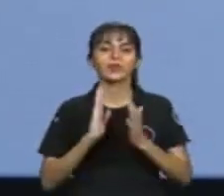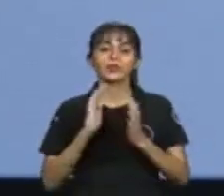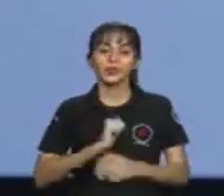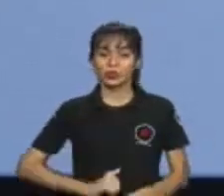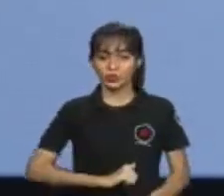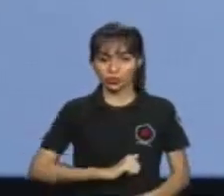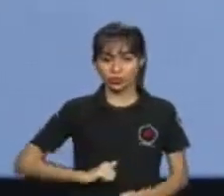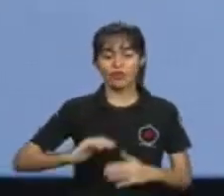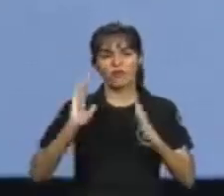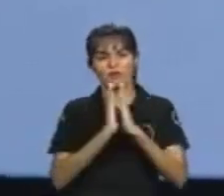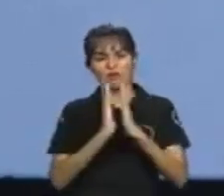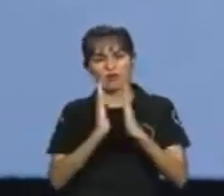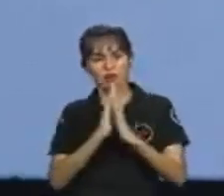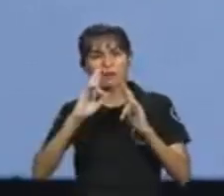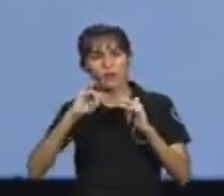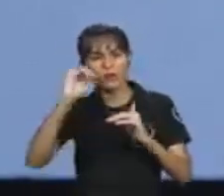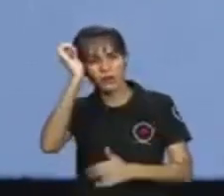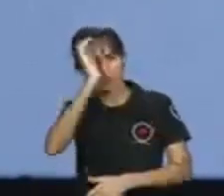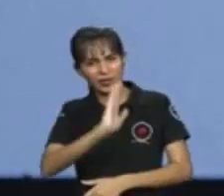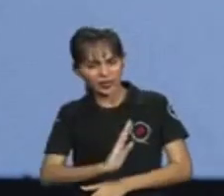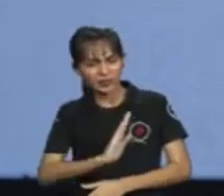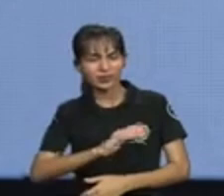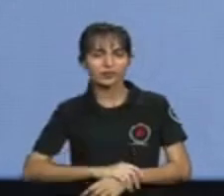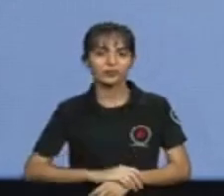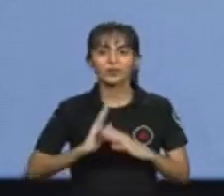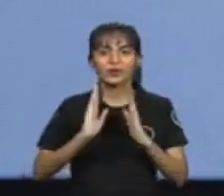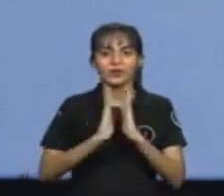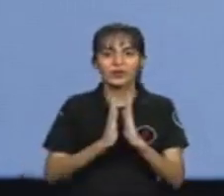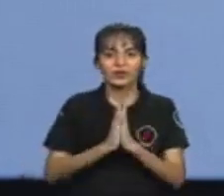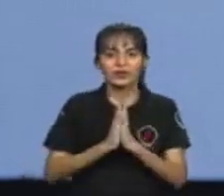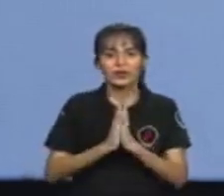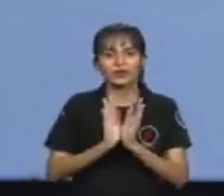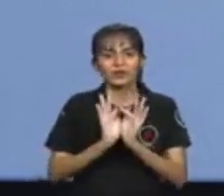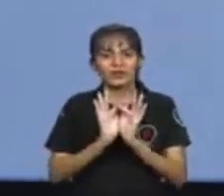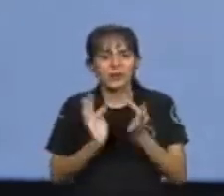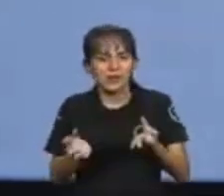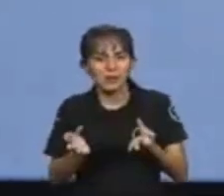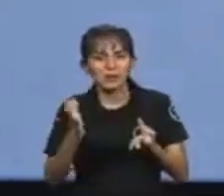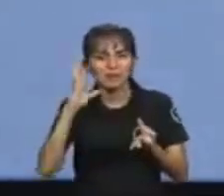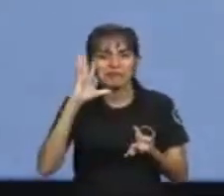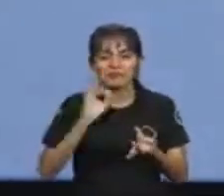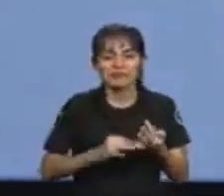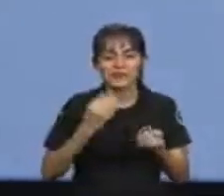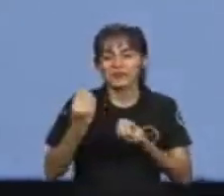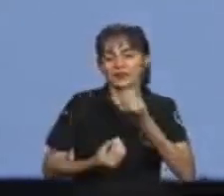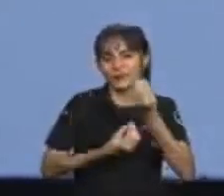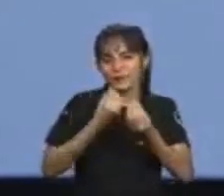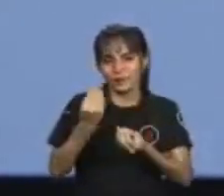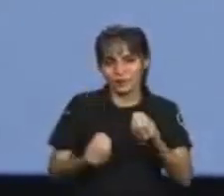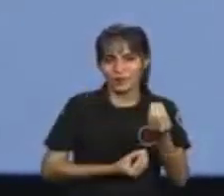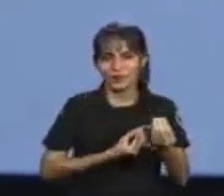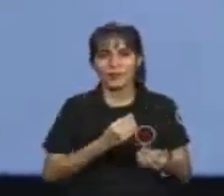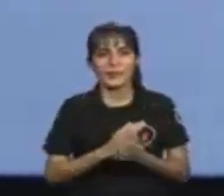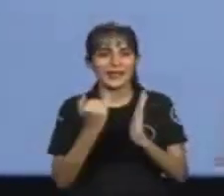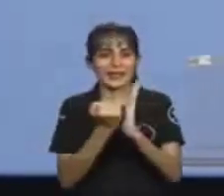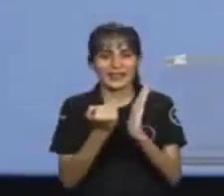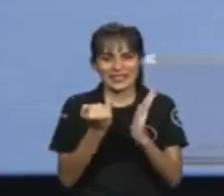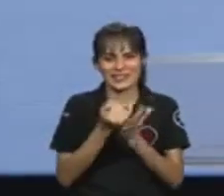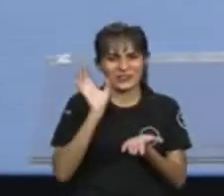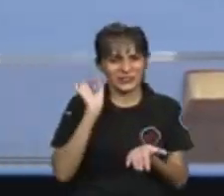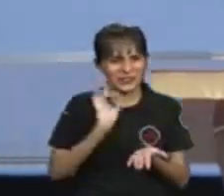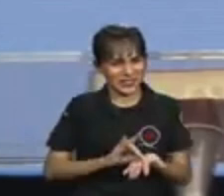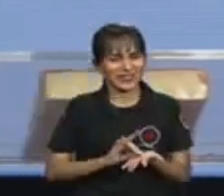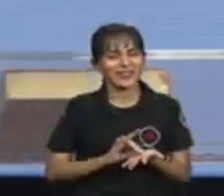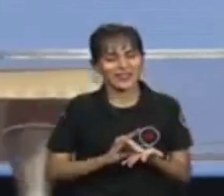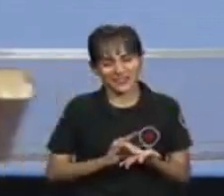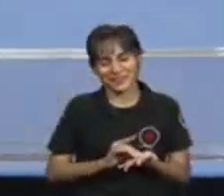jejuar e orar pelo Brasil, naquelas orações tão simples, sem entender como que é uma intercessão de verdade,